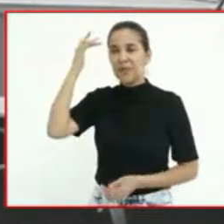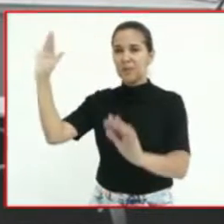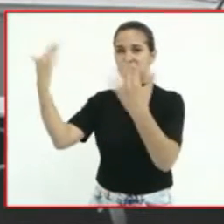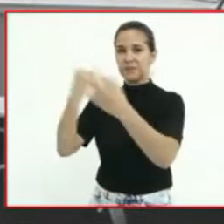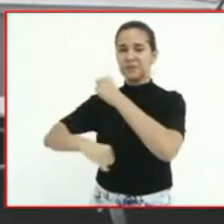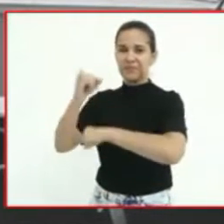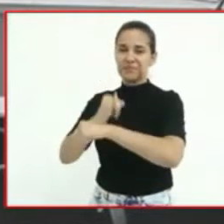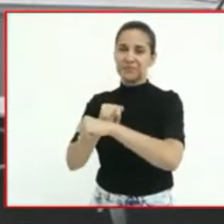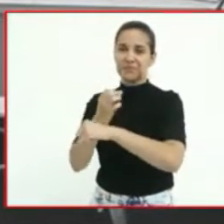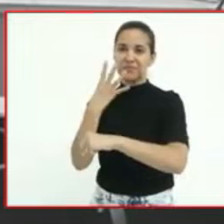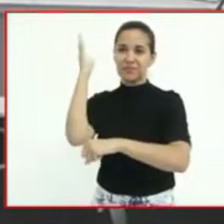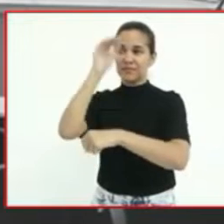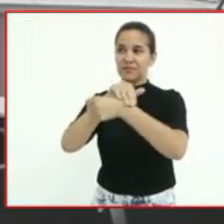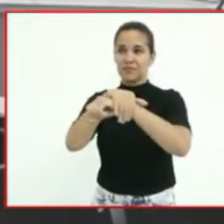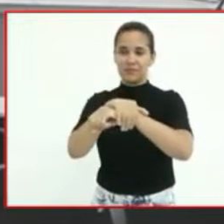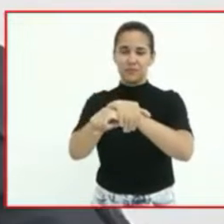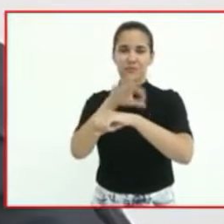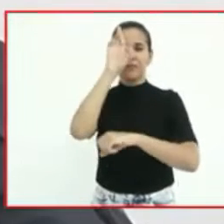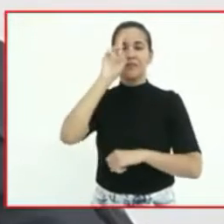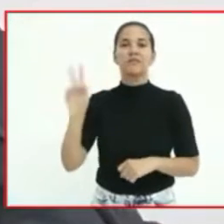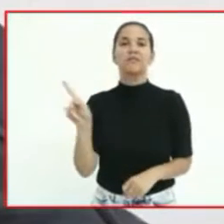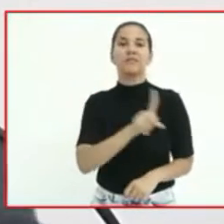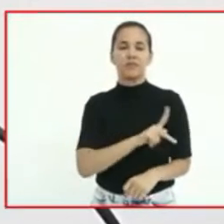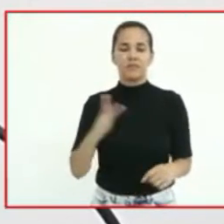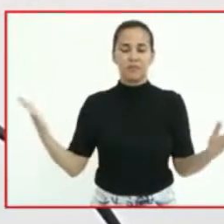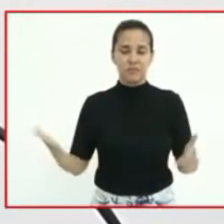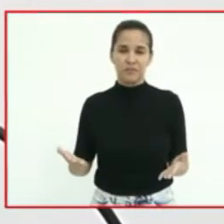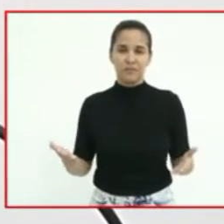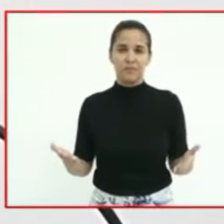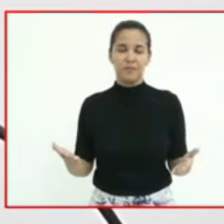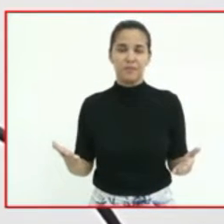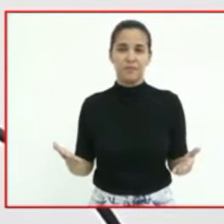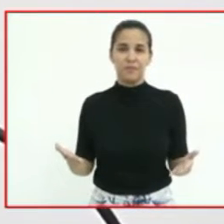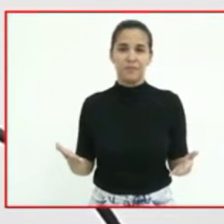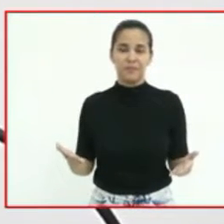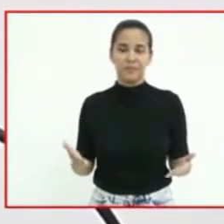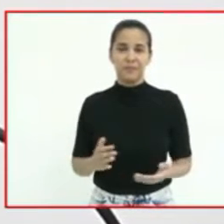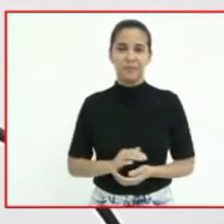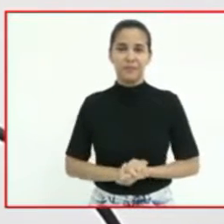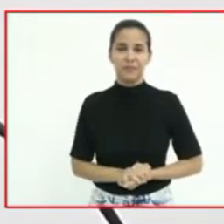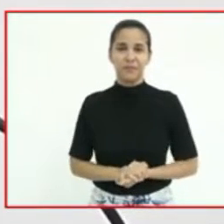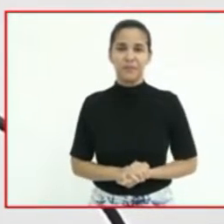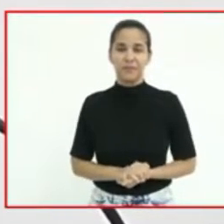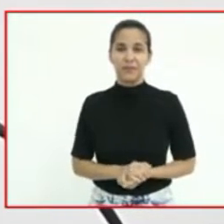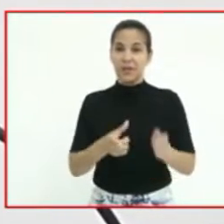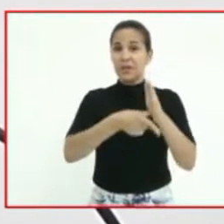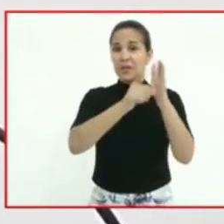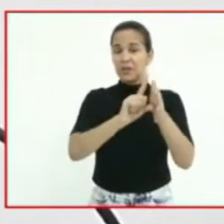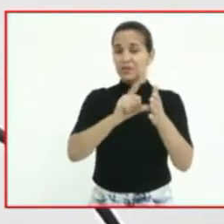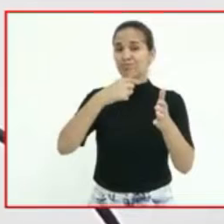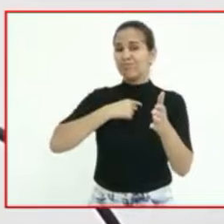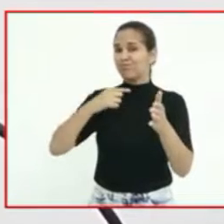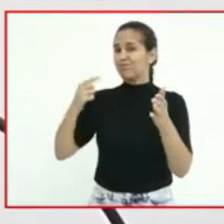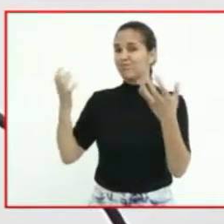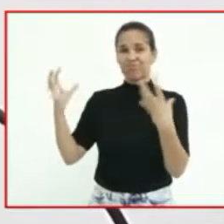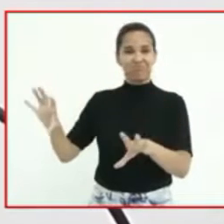imprensa, boa noite. Senhor presidente, hoje eu tinha decidido não fazer uso da palavra, mas